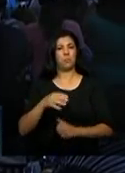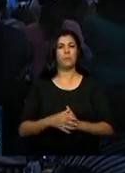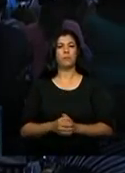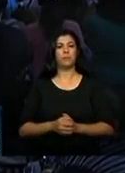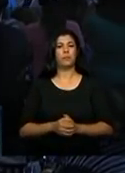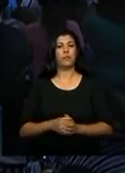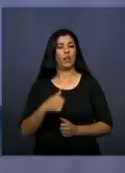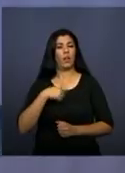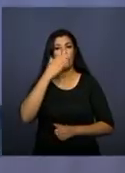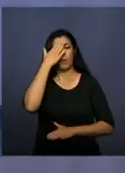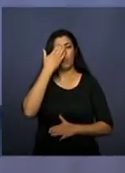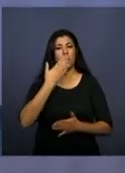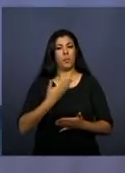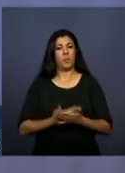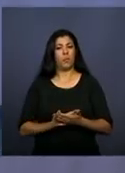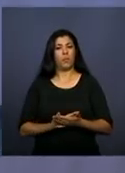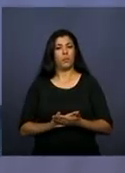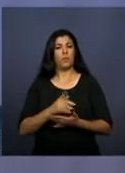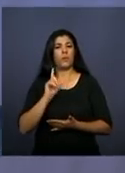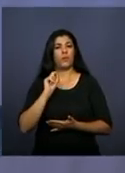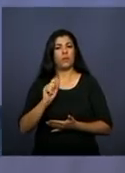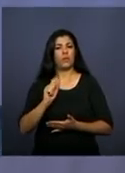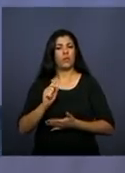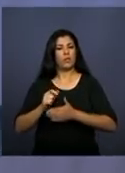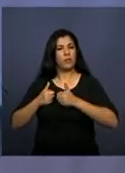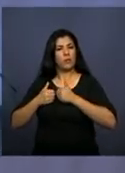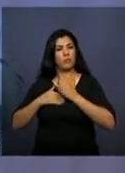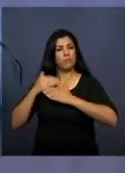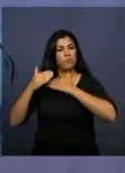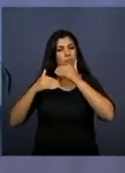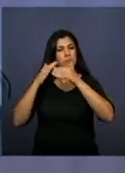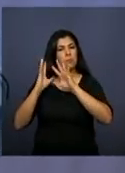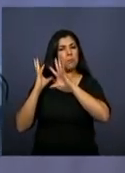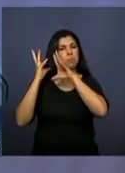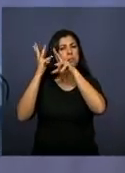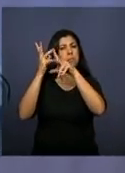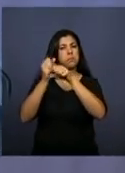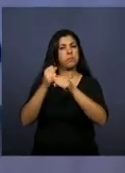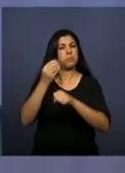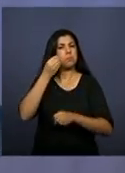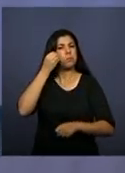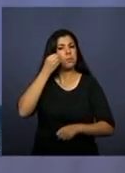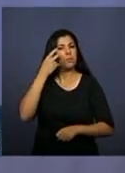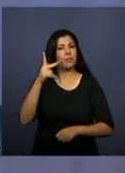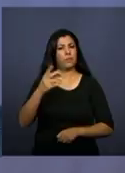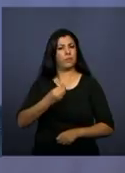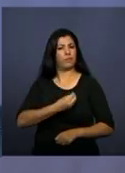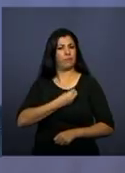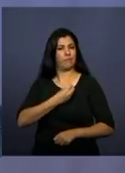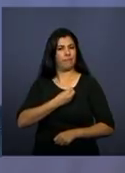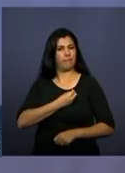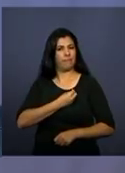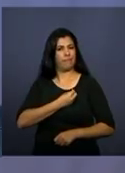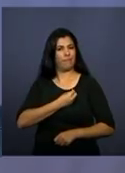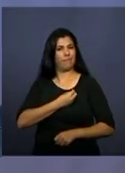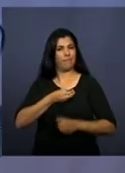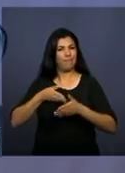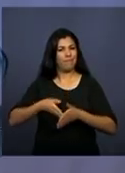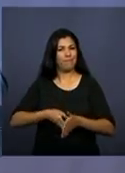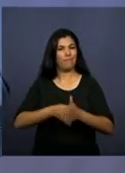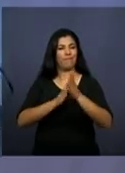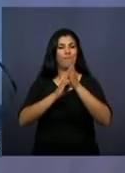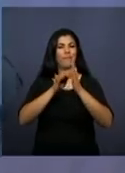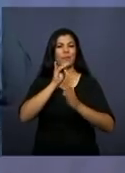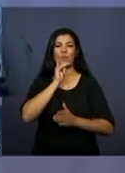Eu acho a trajetória da Matilde um caminho exemplar, o